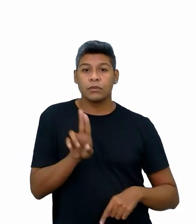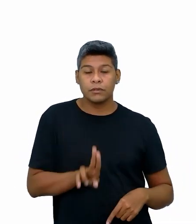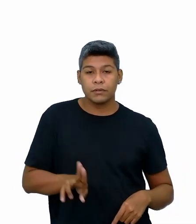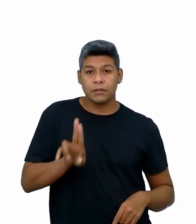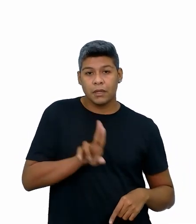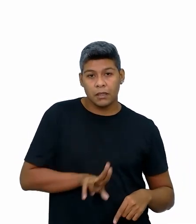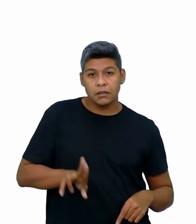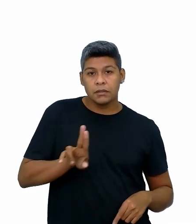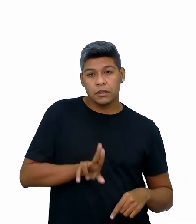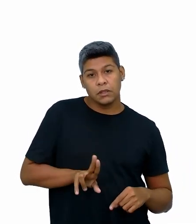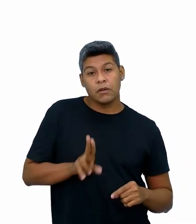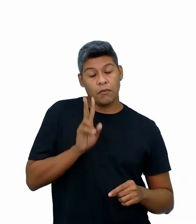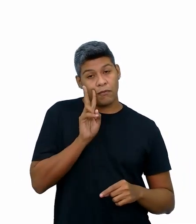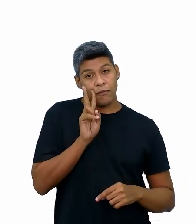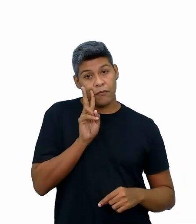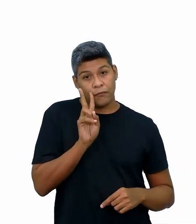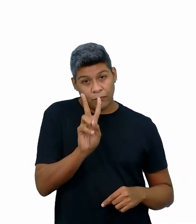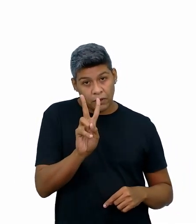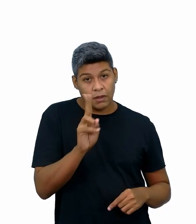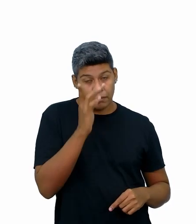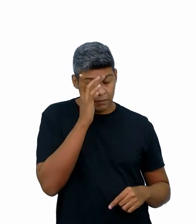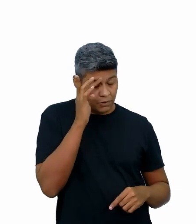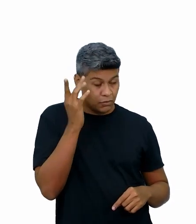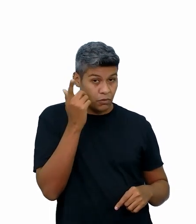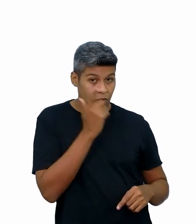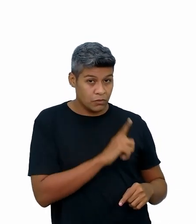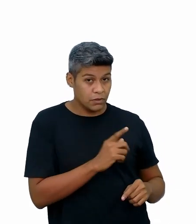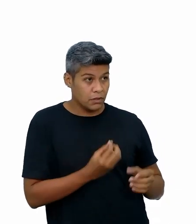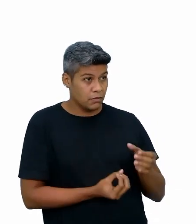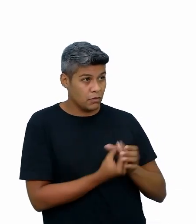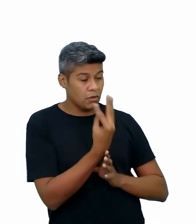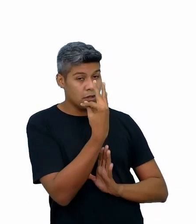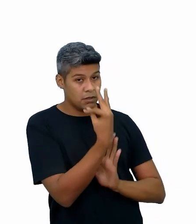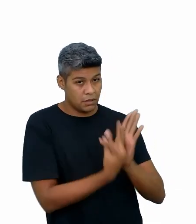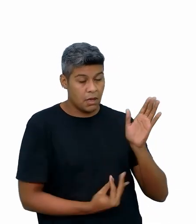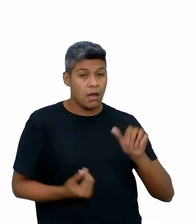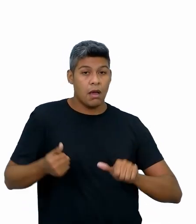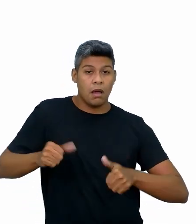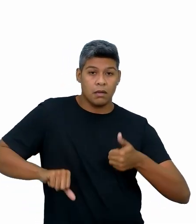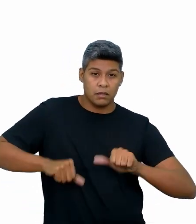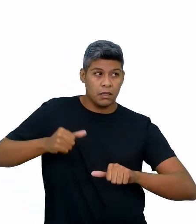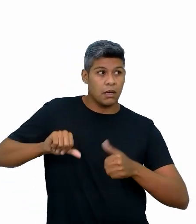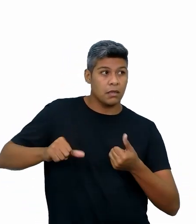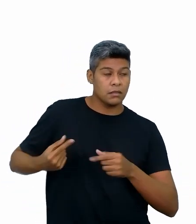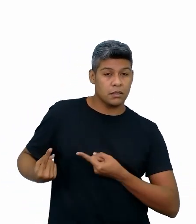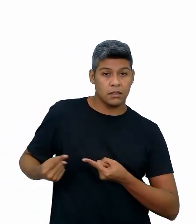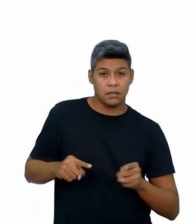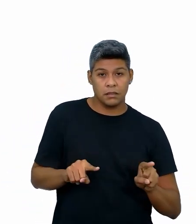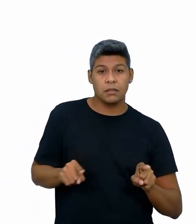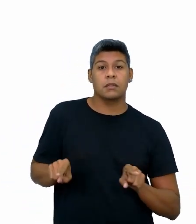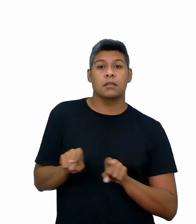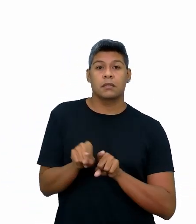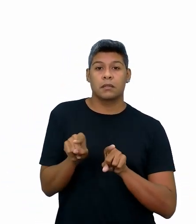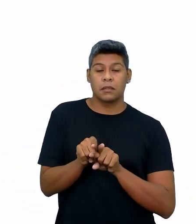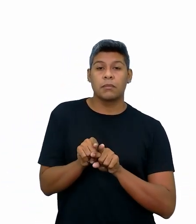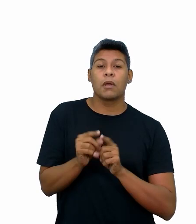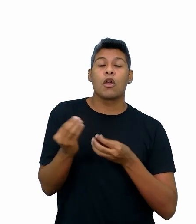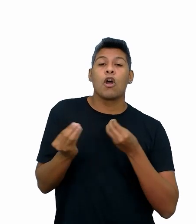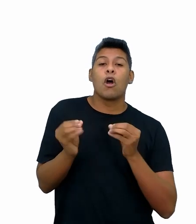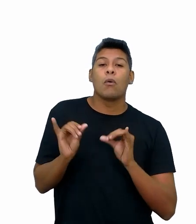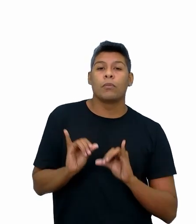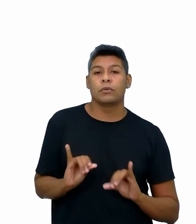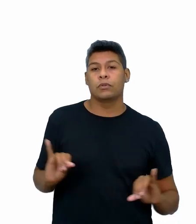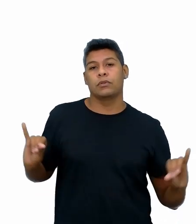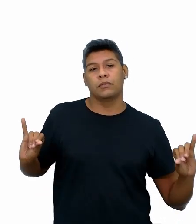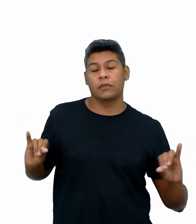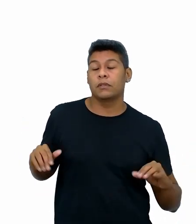impactar ou chocar o leitor, que podem comprometer uma análise crítica da notícia e do fato noticiado. Então, a